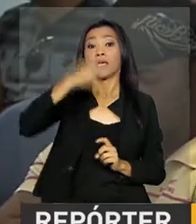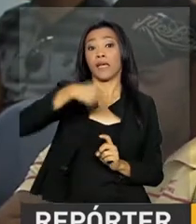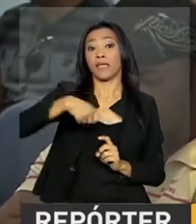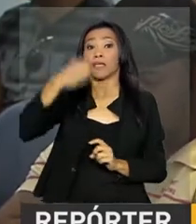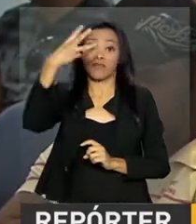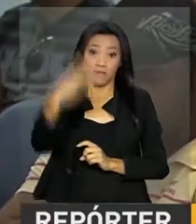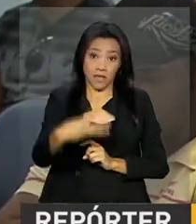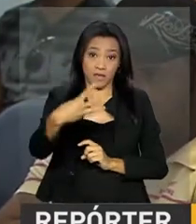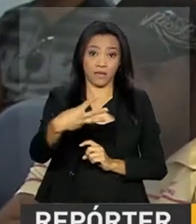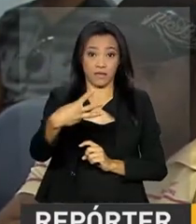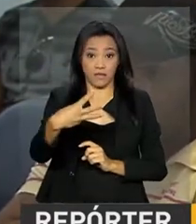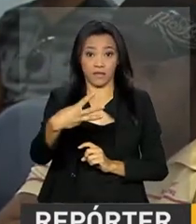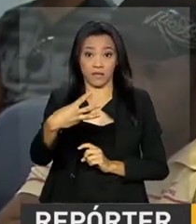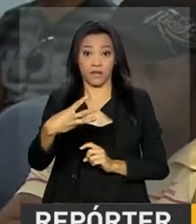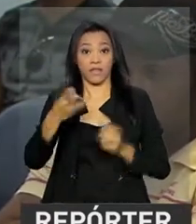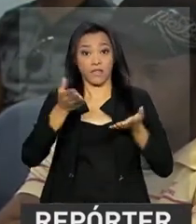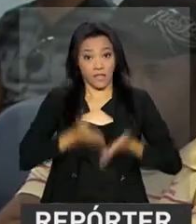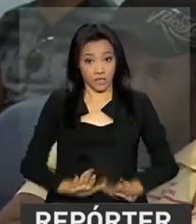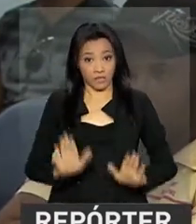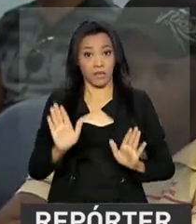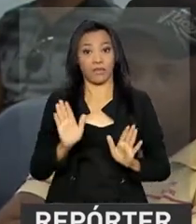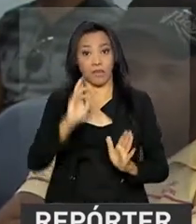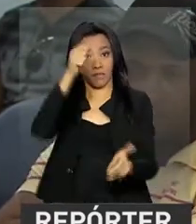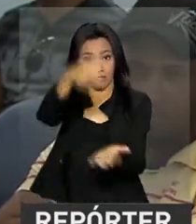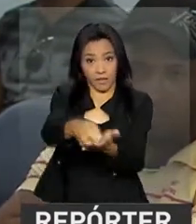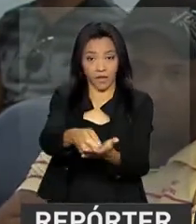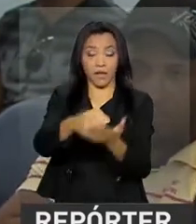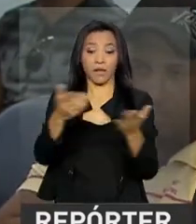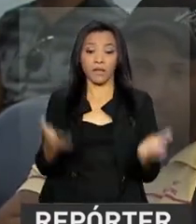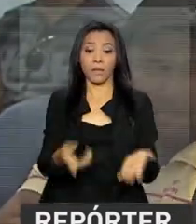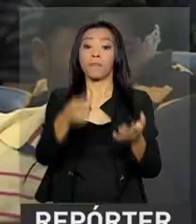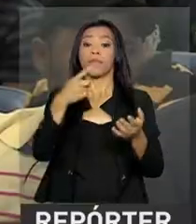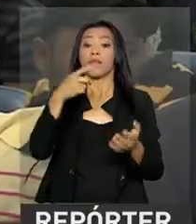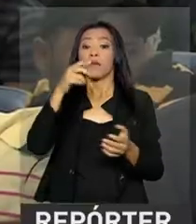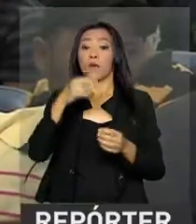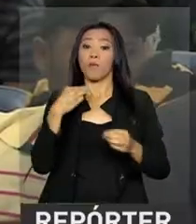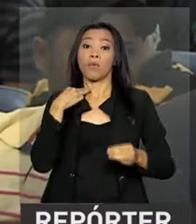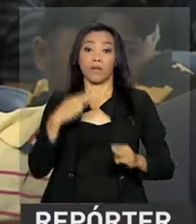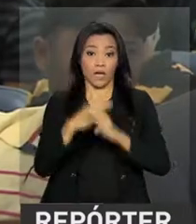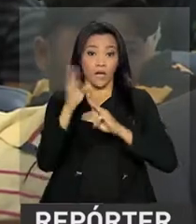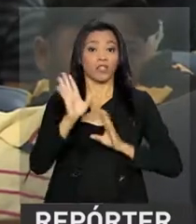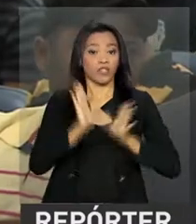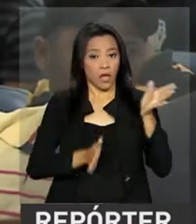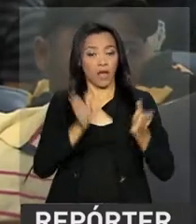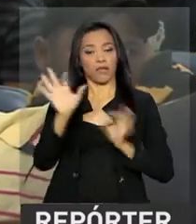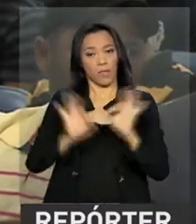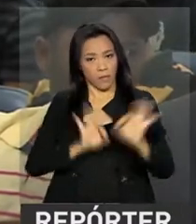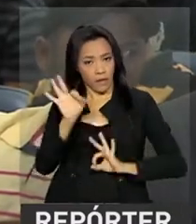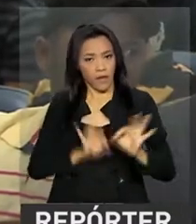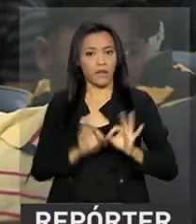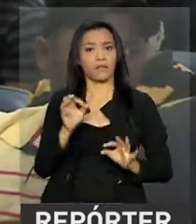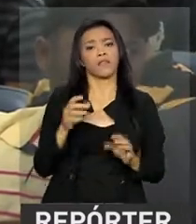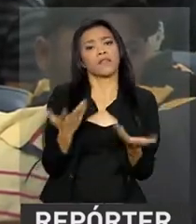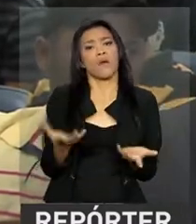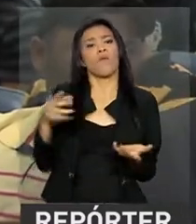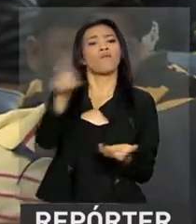né, de data de nascimento. A Caixa estava preparada, então não precisa ficar